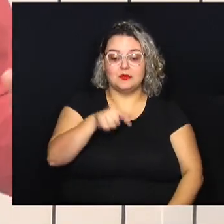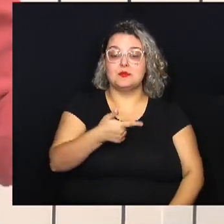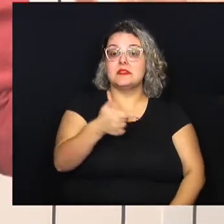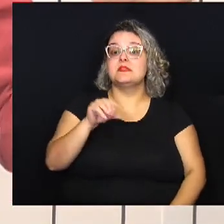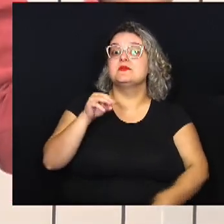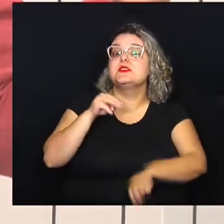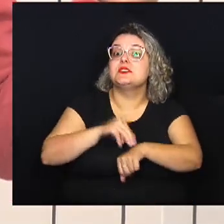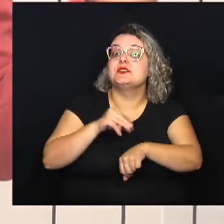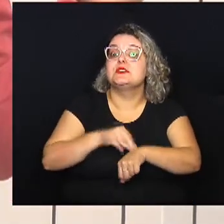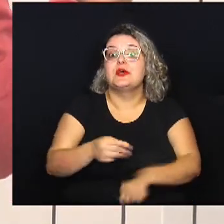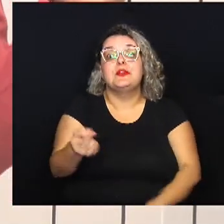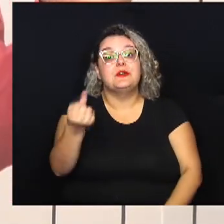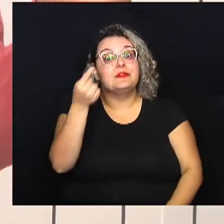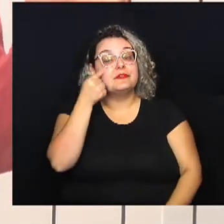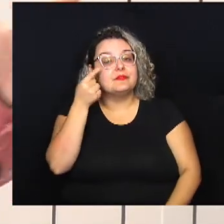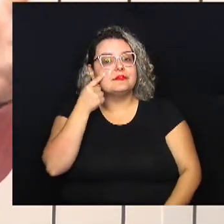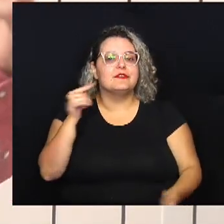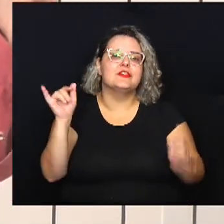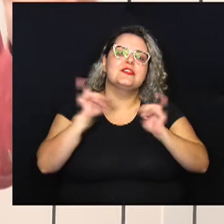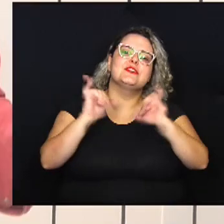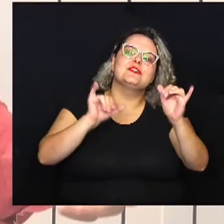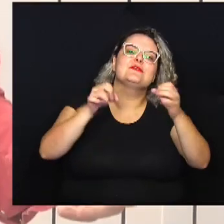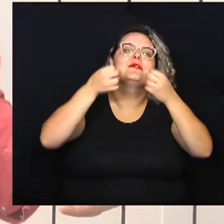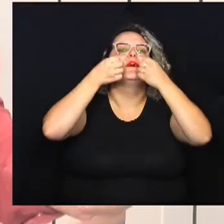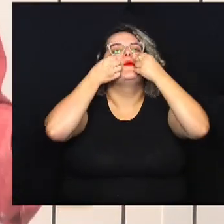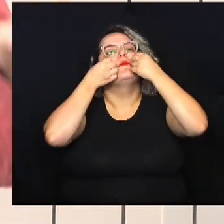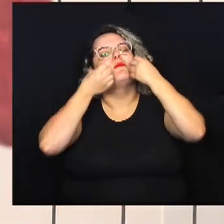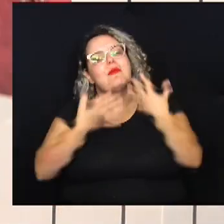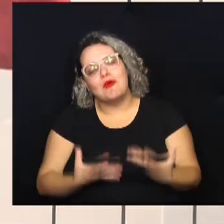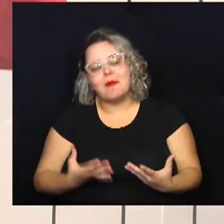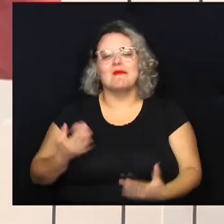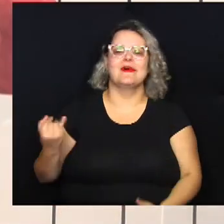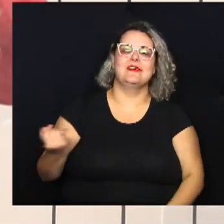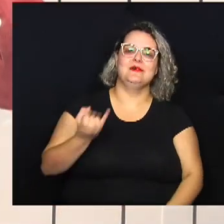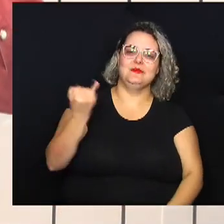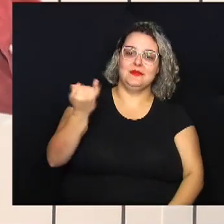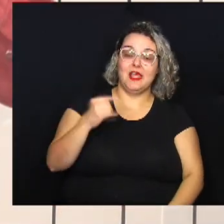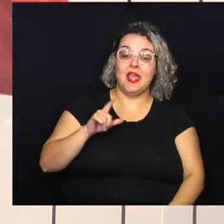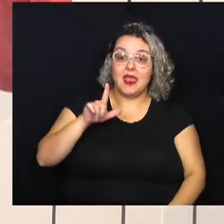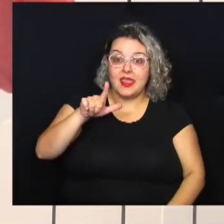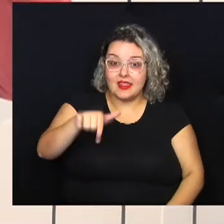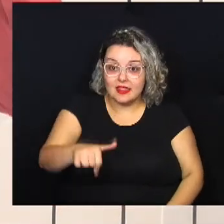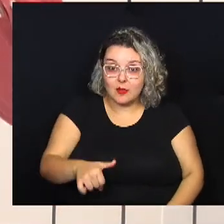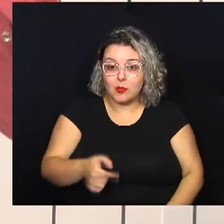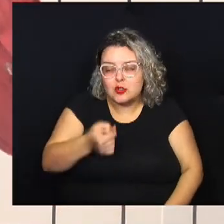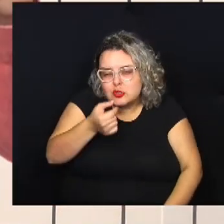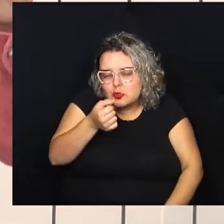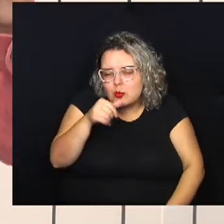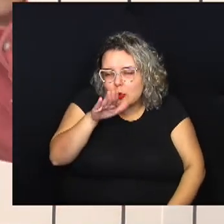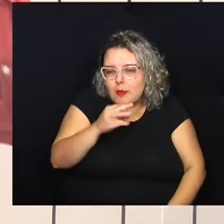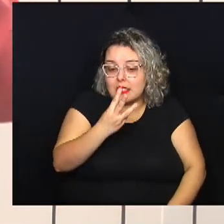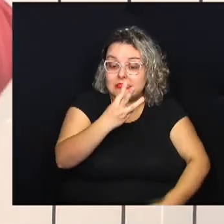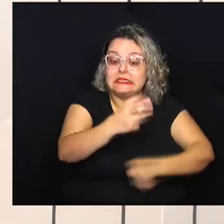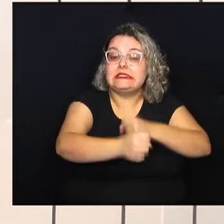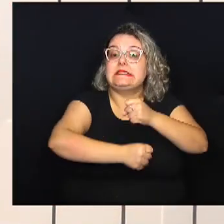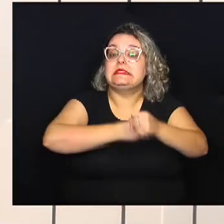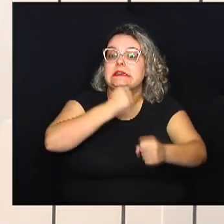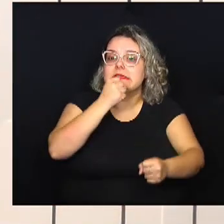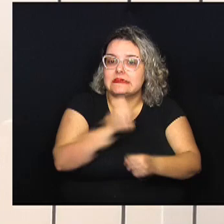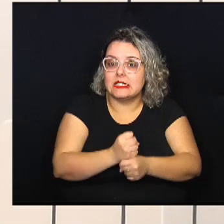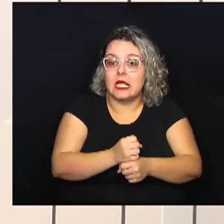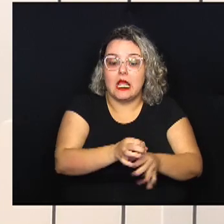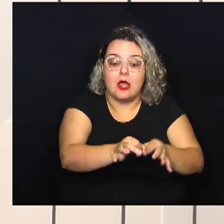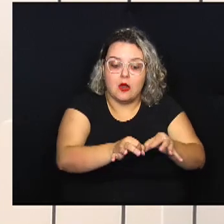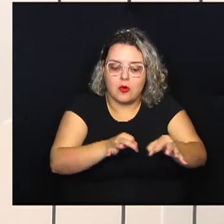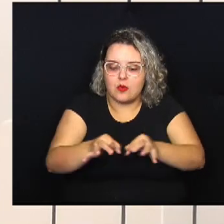minutos, olha só que notícia boa e importante. Depois de pouco mais de 3 anos, a